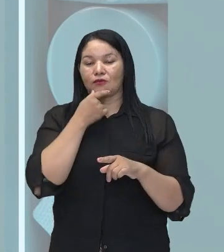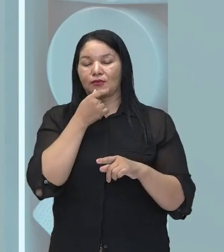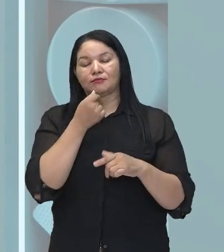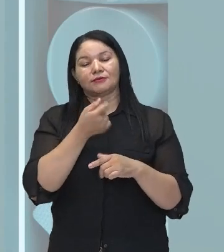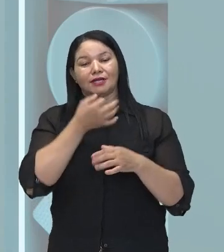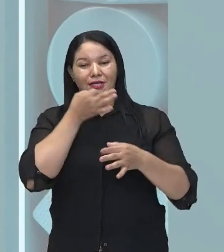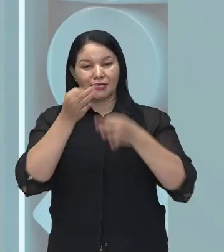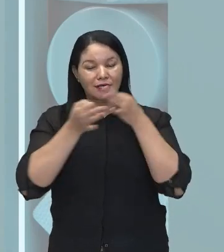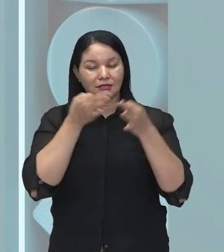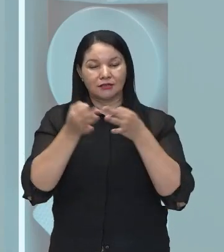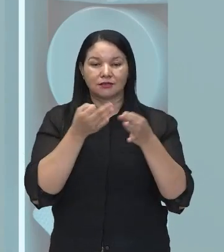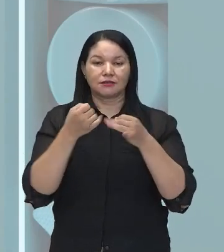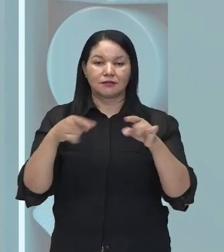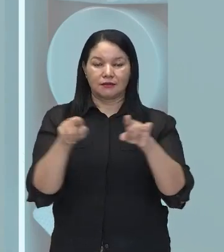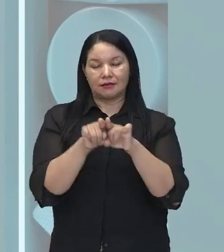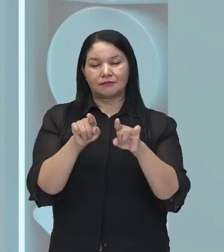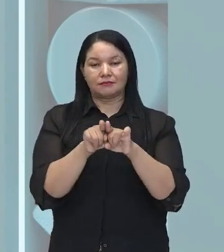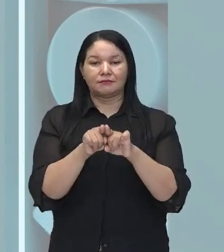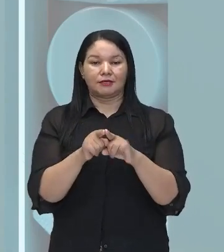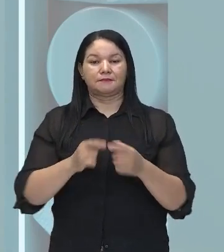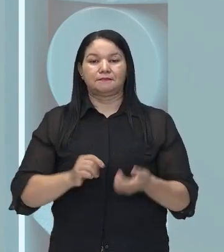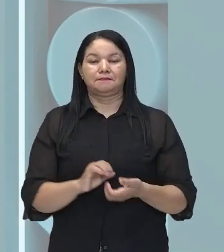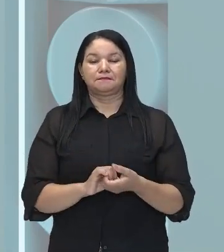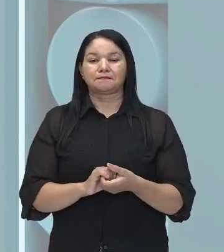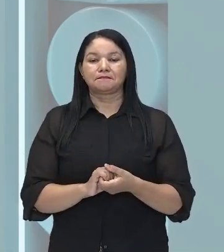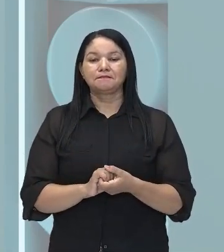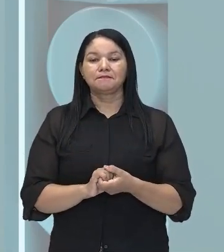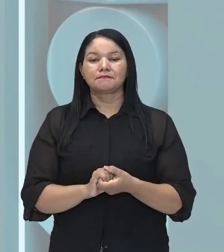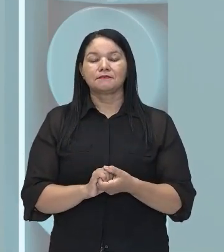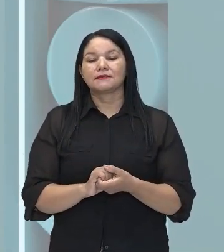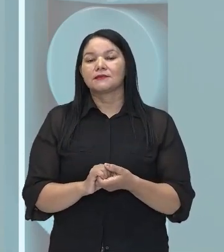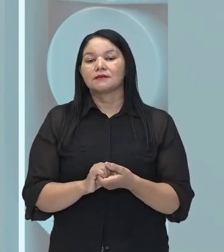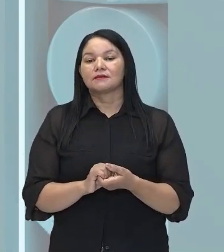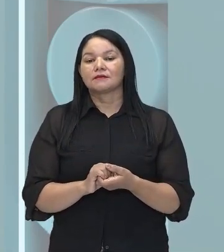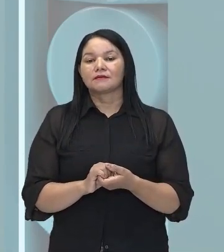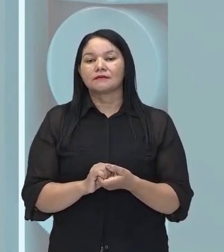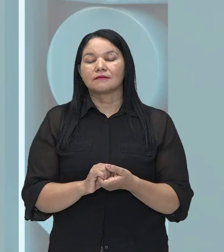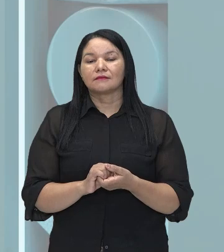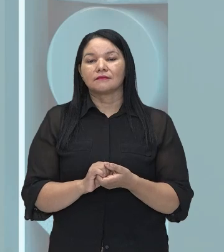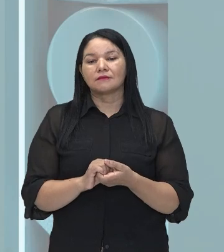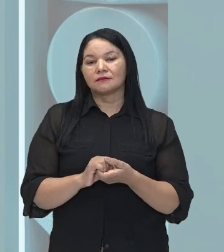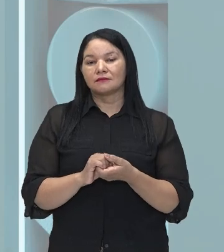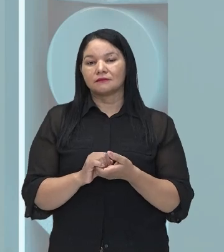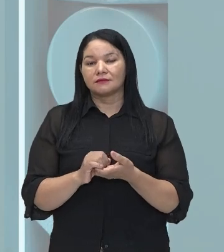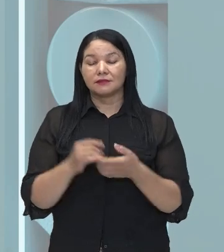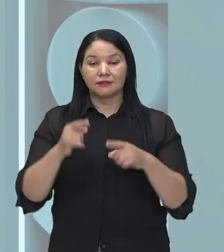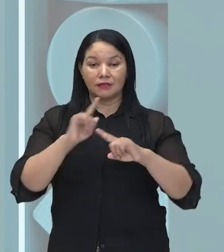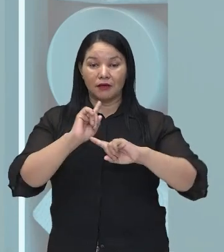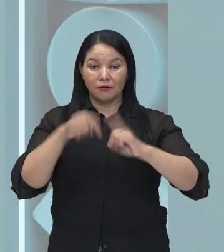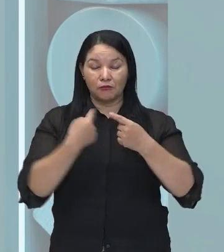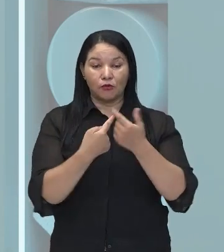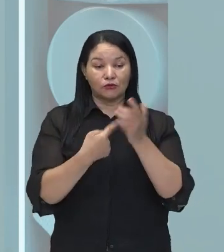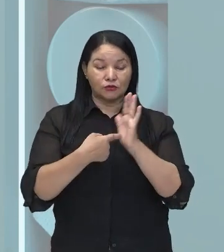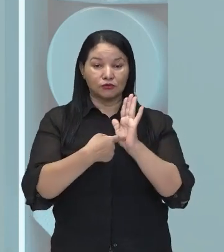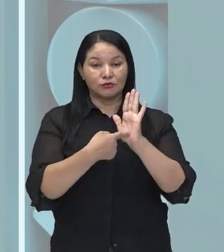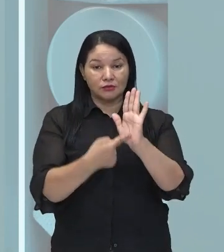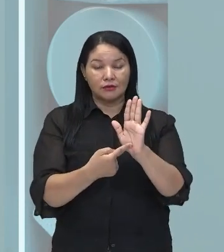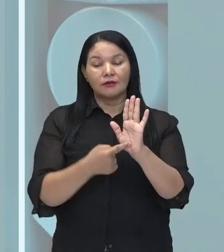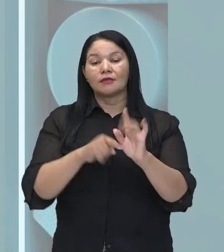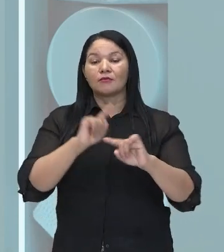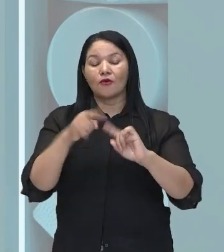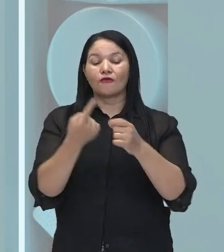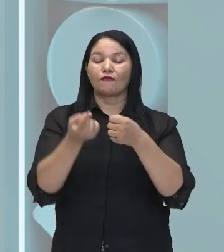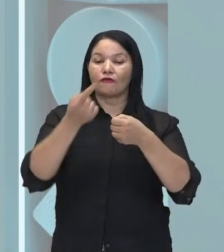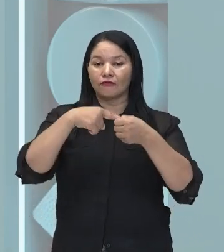claro, ali a exposição de Anita Mafaldi, que fez no início ali do século exatamente uma exposição ao retornar ao Brasil, e